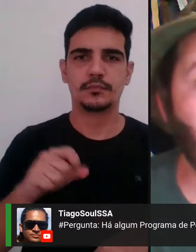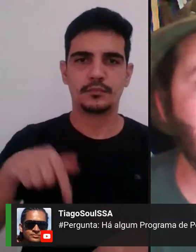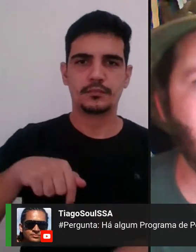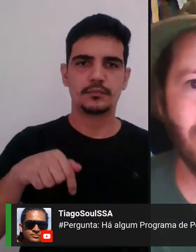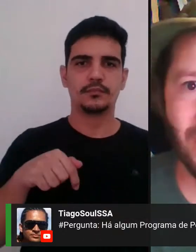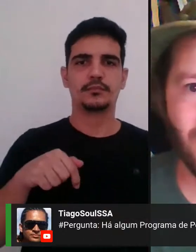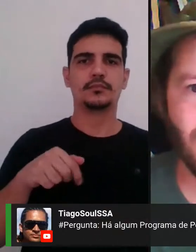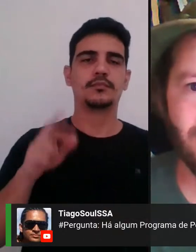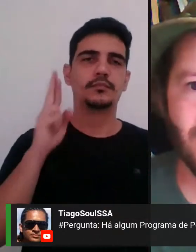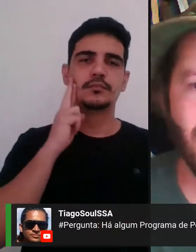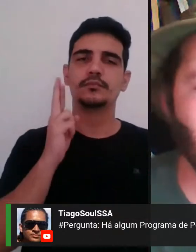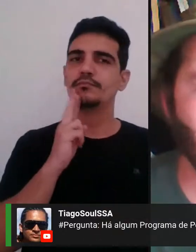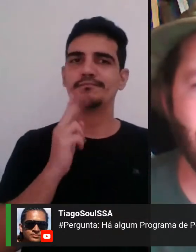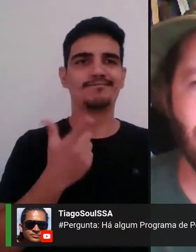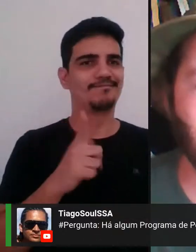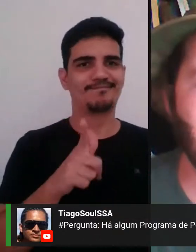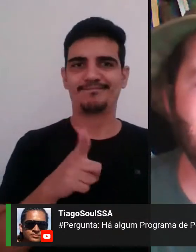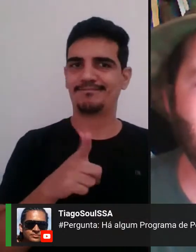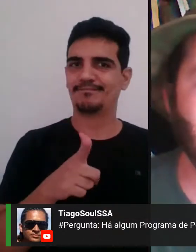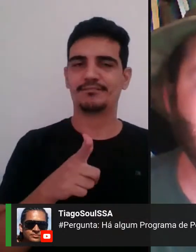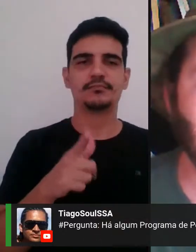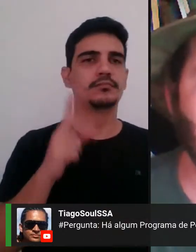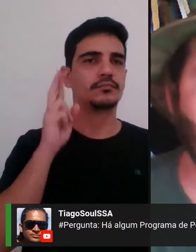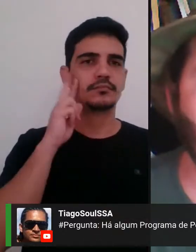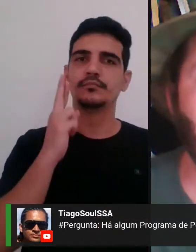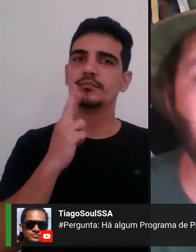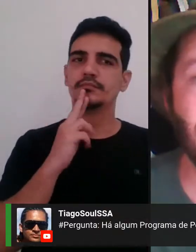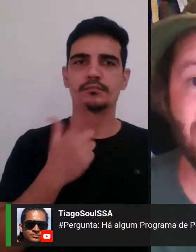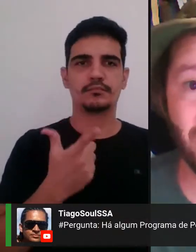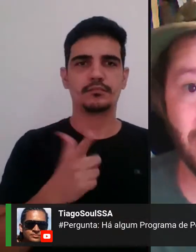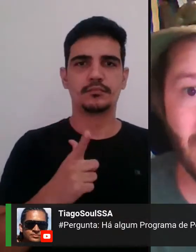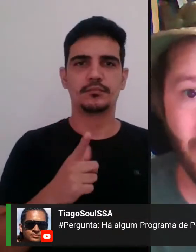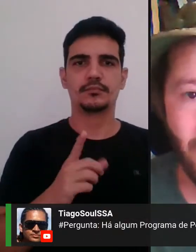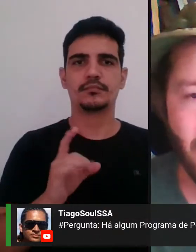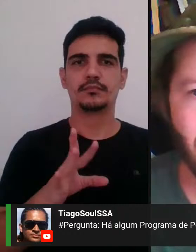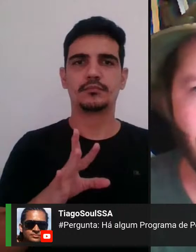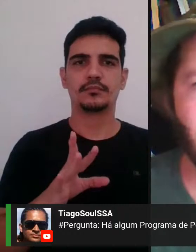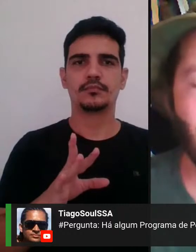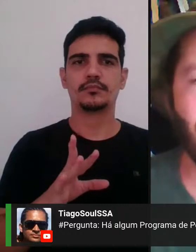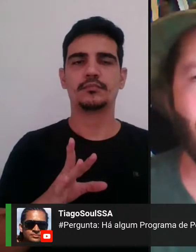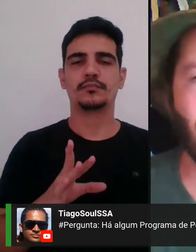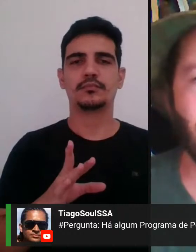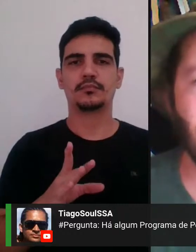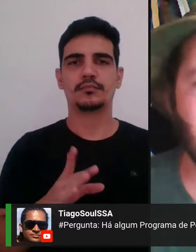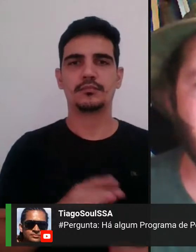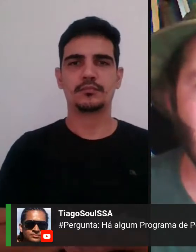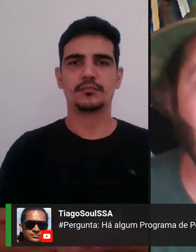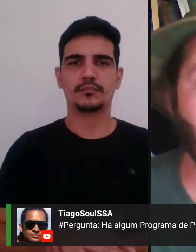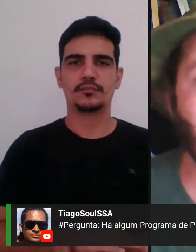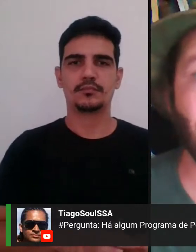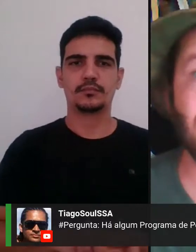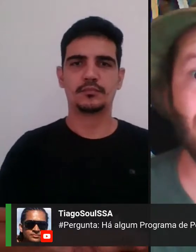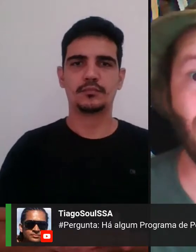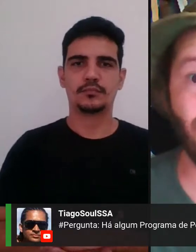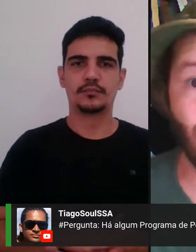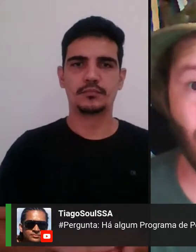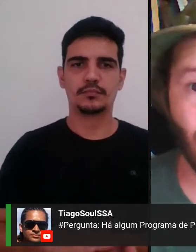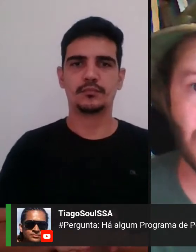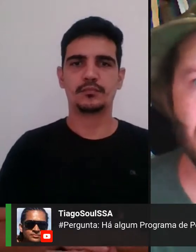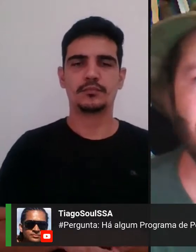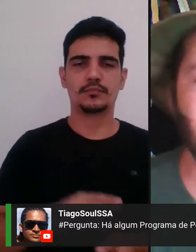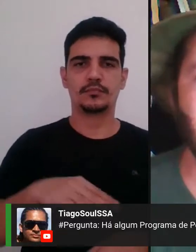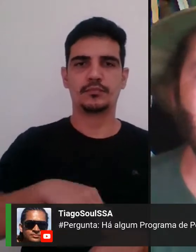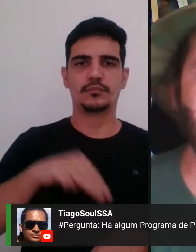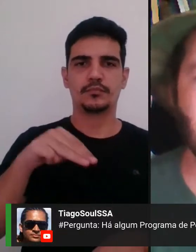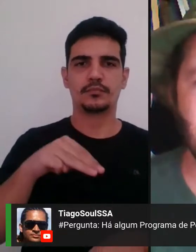Thiago, não, nós não temos. Tá? Em Rondônia não temos. O que temos aqui é só em biologia experimental, que é um programa da Universidade Federal, tem uma parceria com a